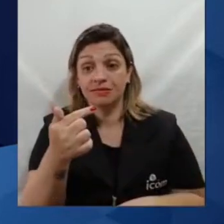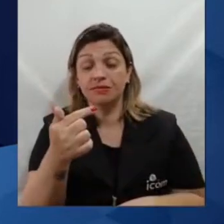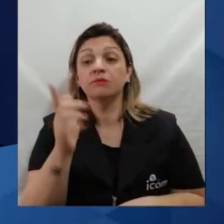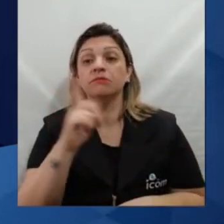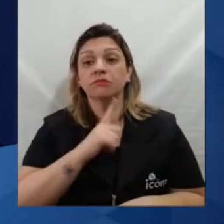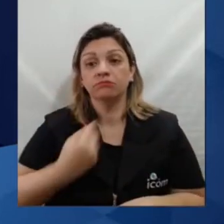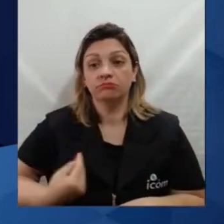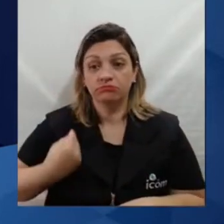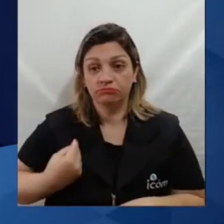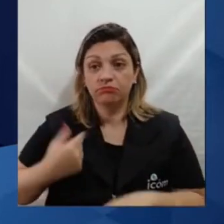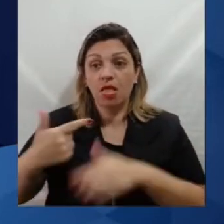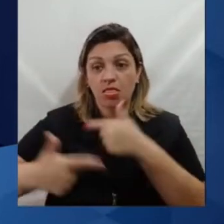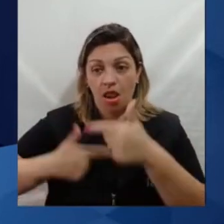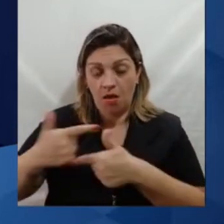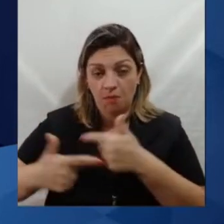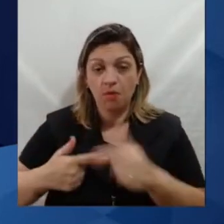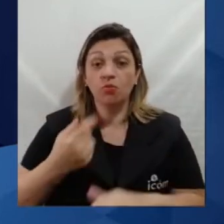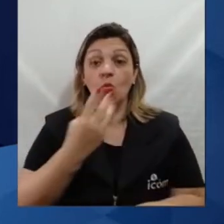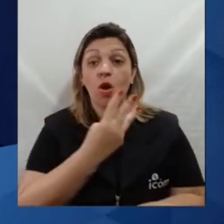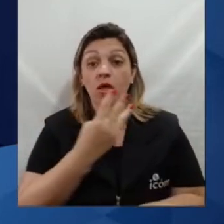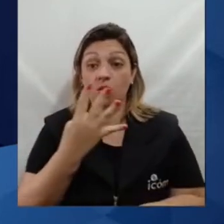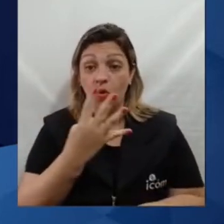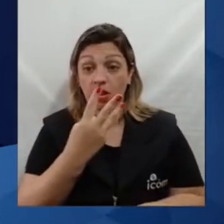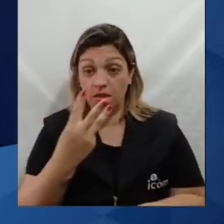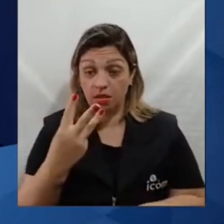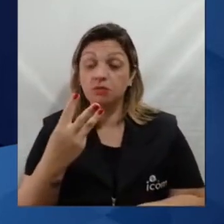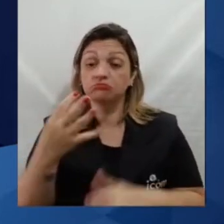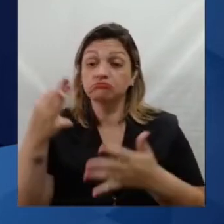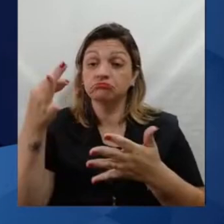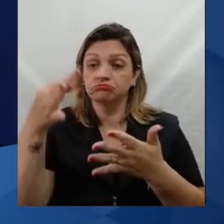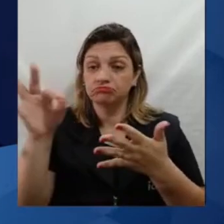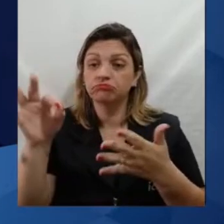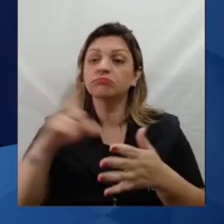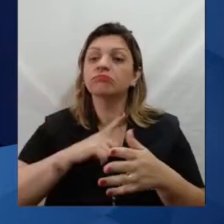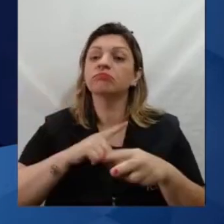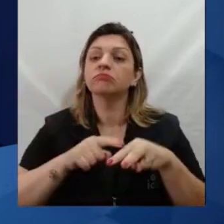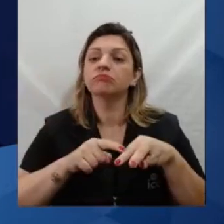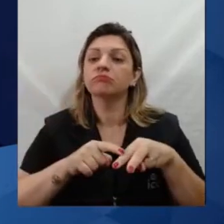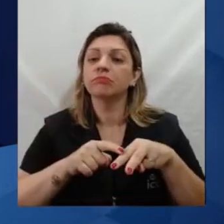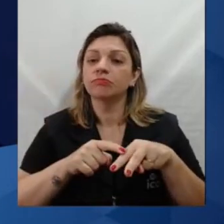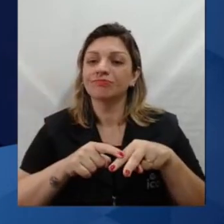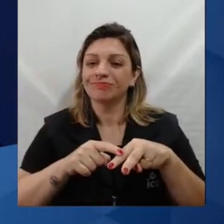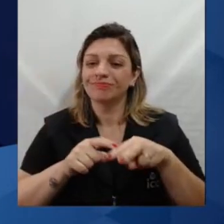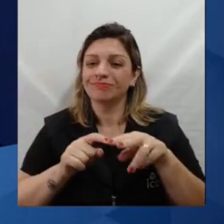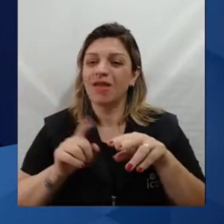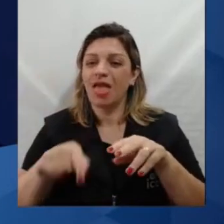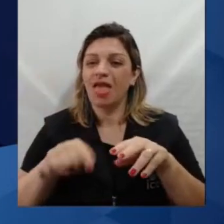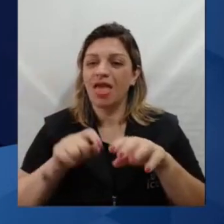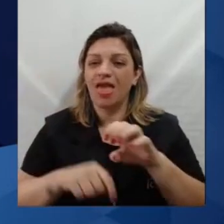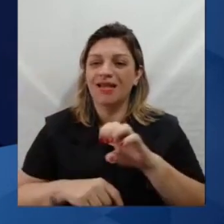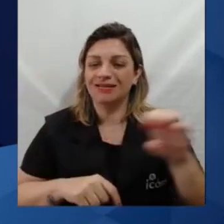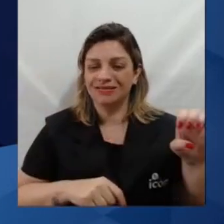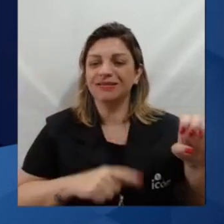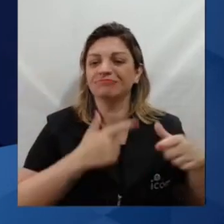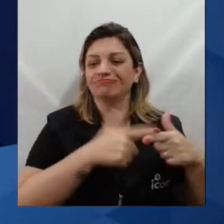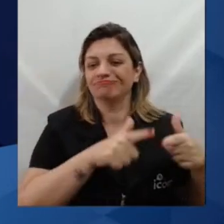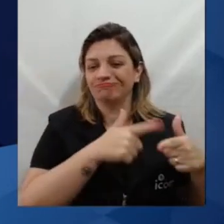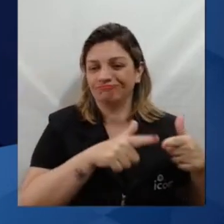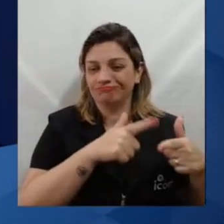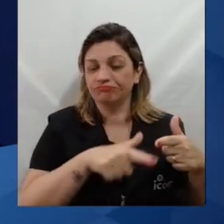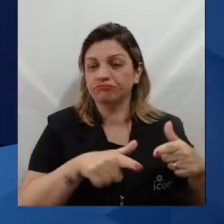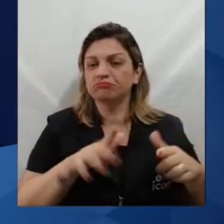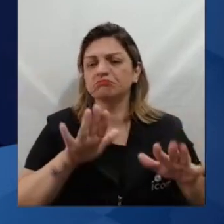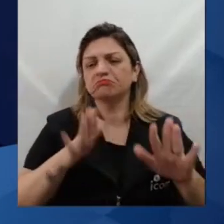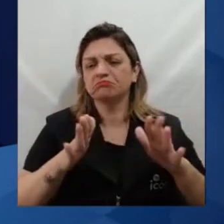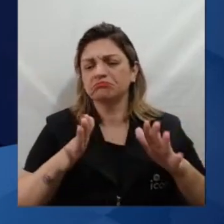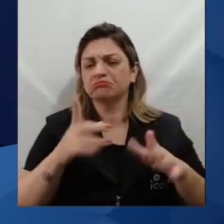profissionalmente, 43 assinalaram que tinham o joelho esquerdo como membro acometido, e o tempo médio de diagnóstico era